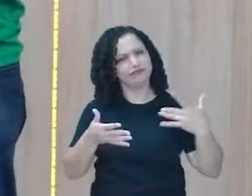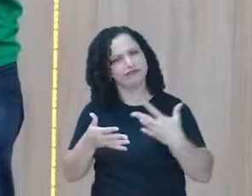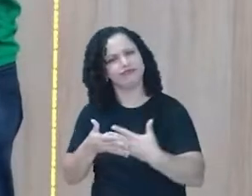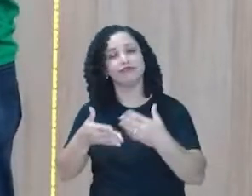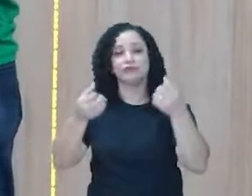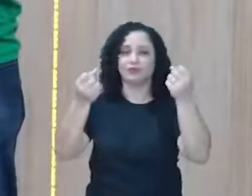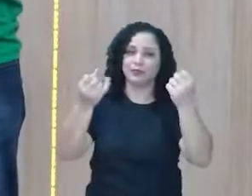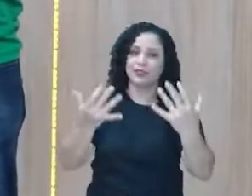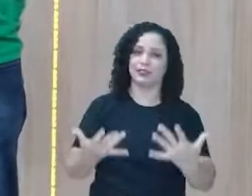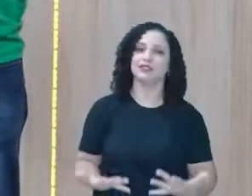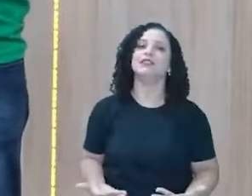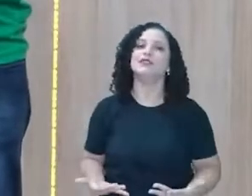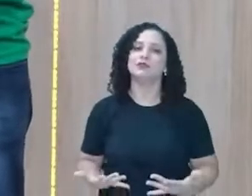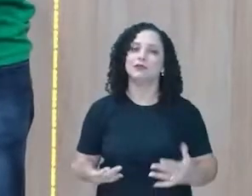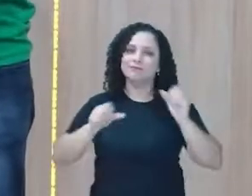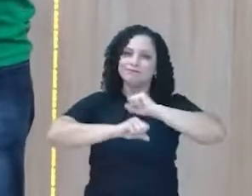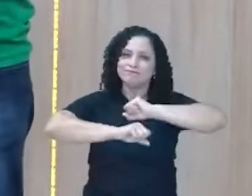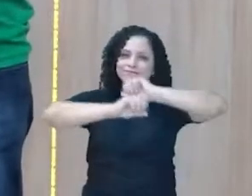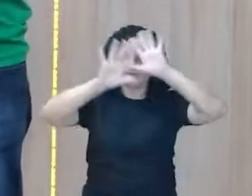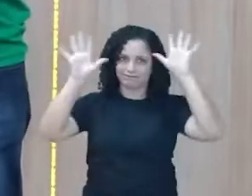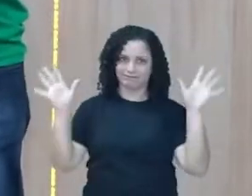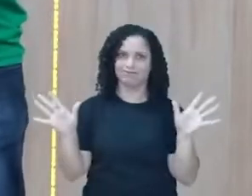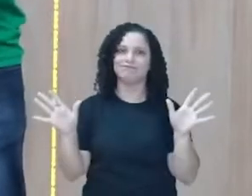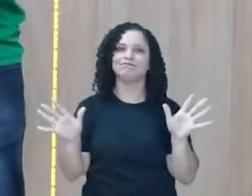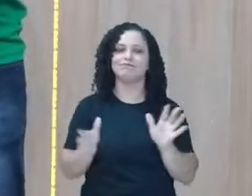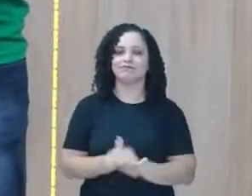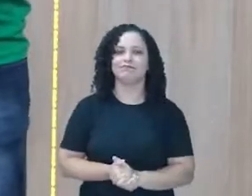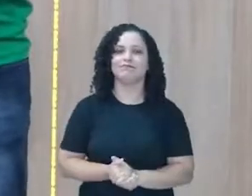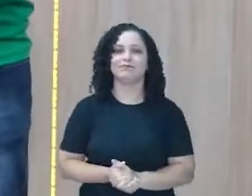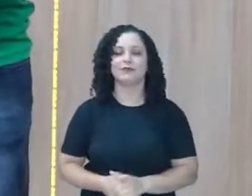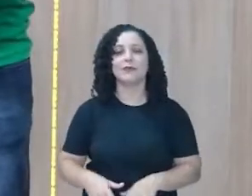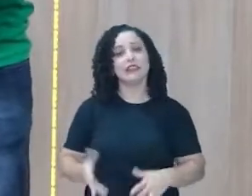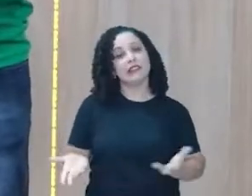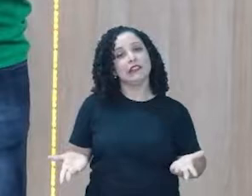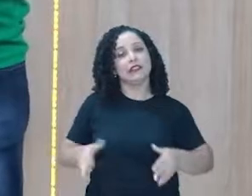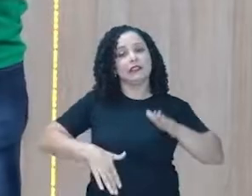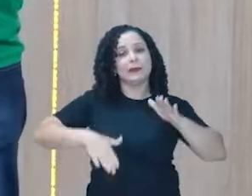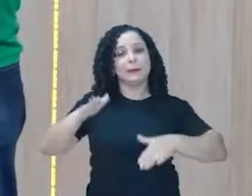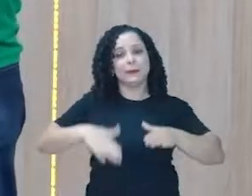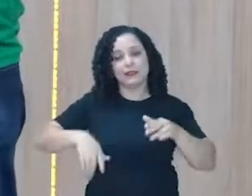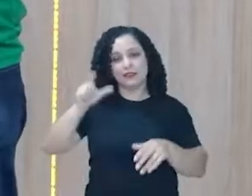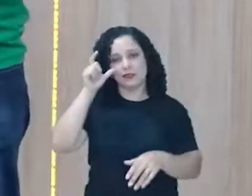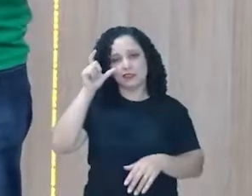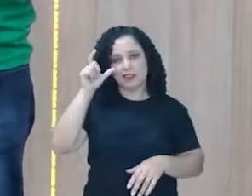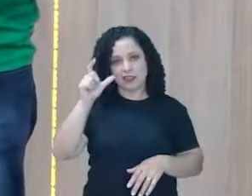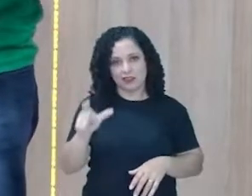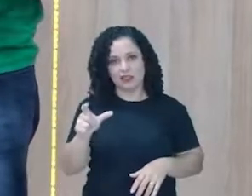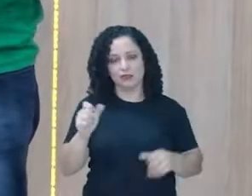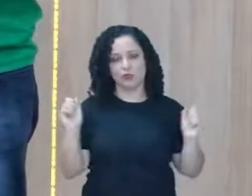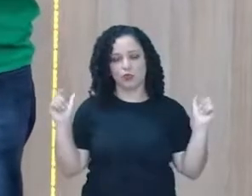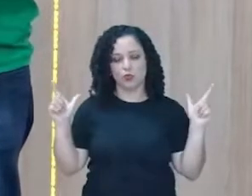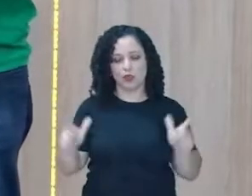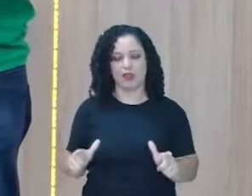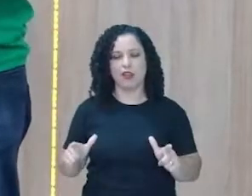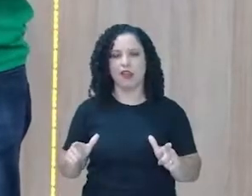vendo isso de diferentes formas para ficar mais claro. Né? De acordo com o interesse, né, daquele determinado lugar, com